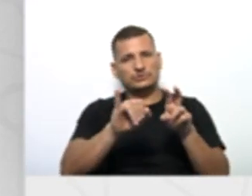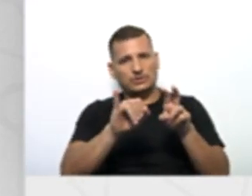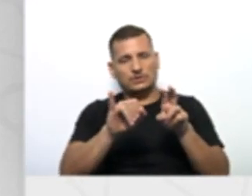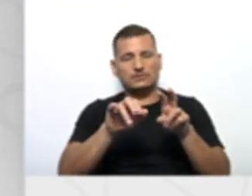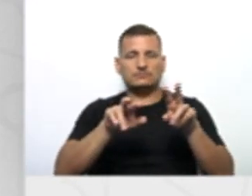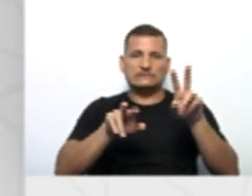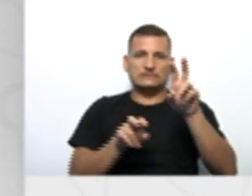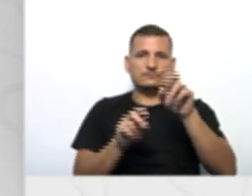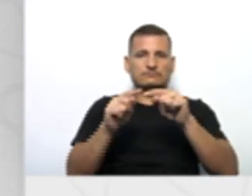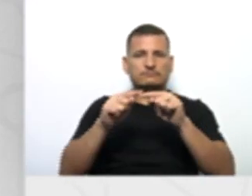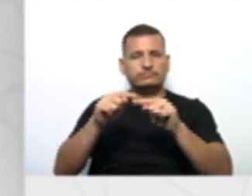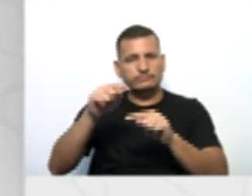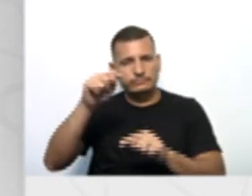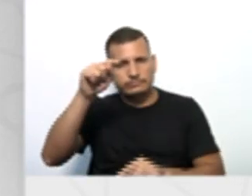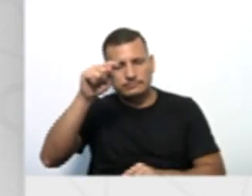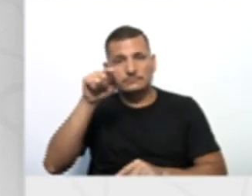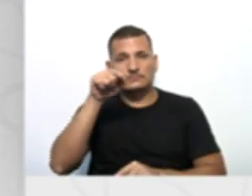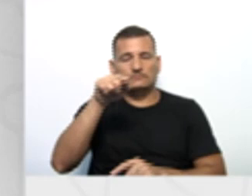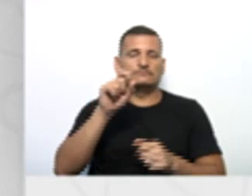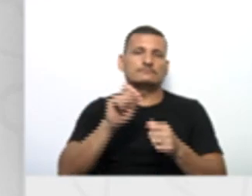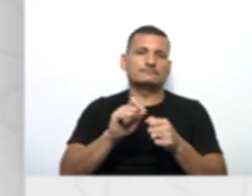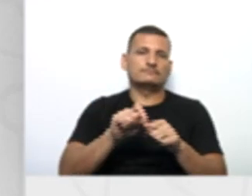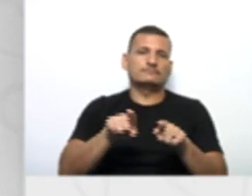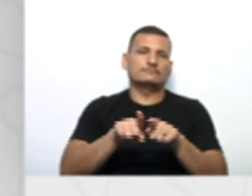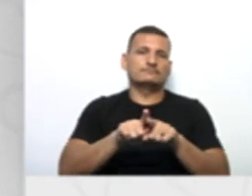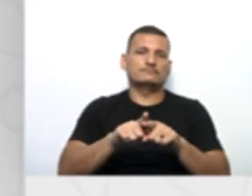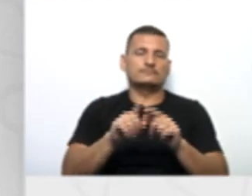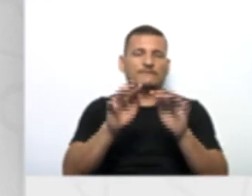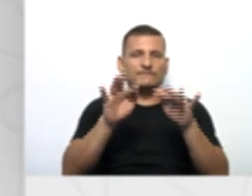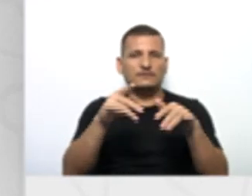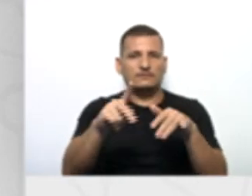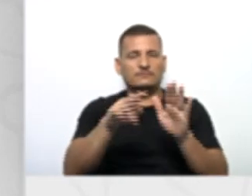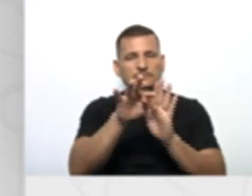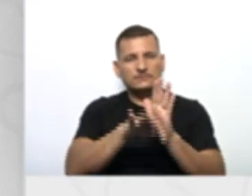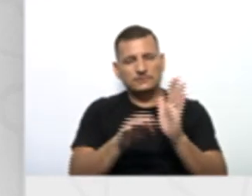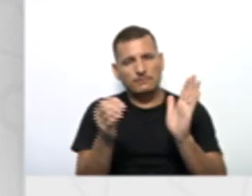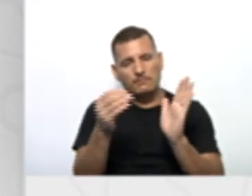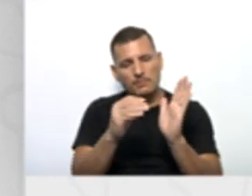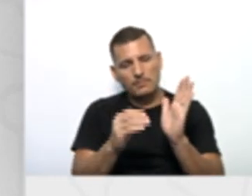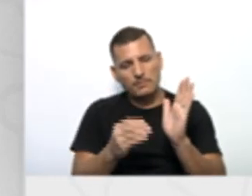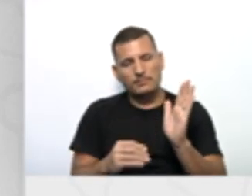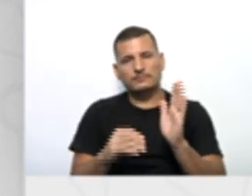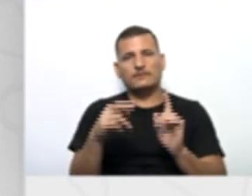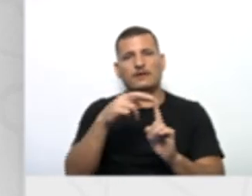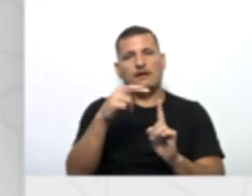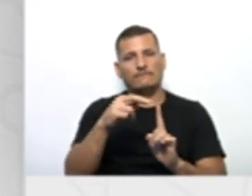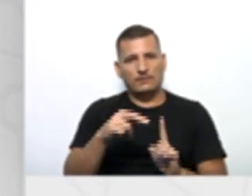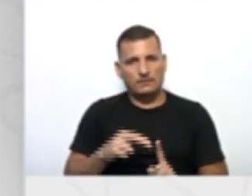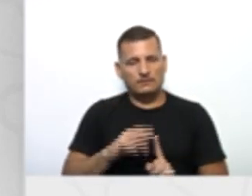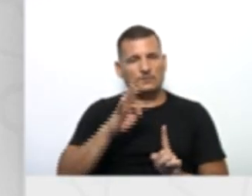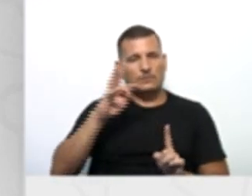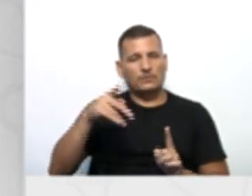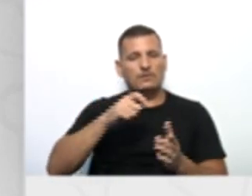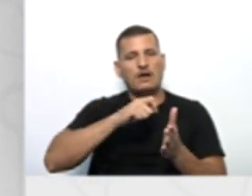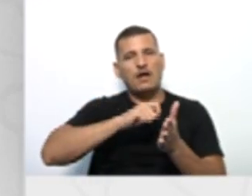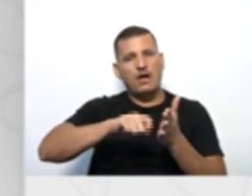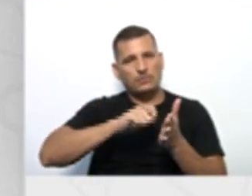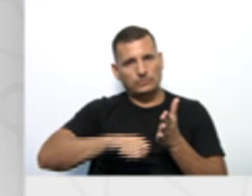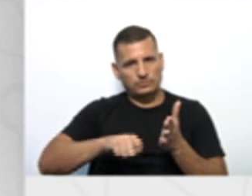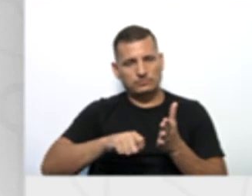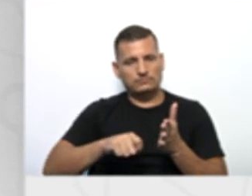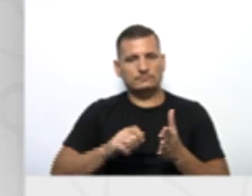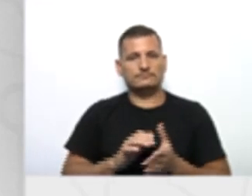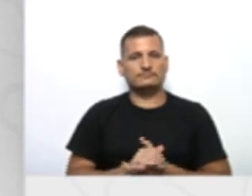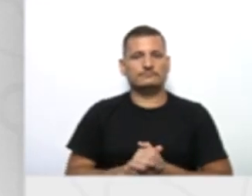também vai fazer essa lista de referência no final do seu texto, com todos os autores que foram